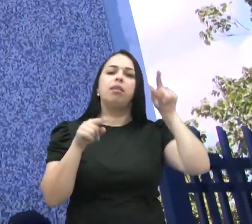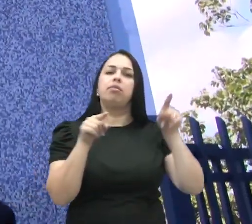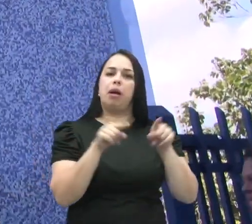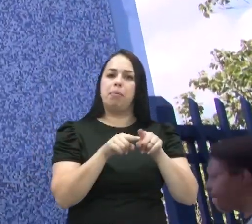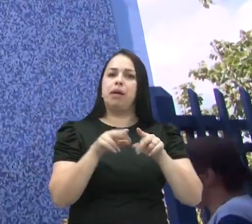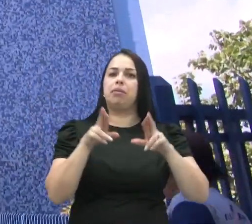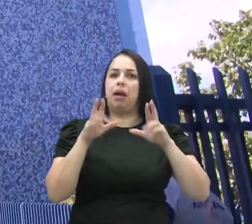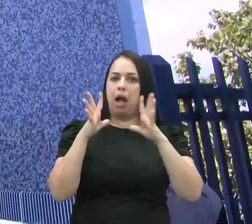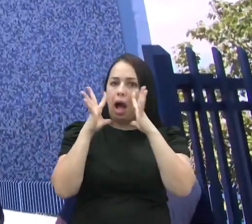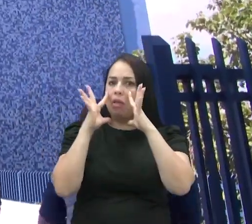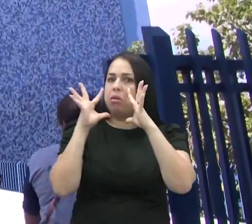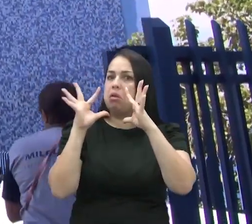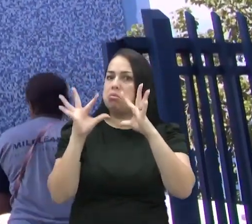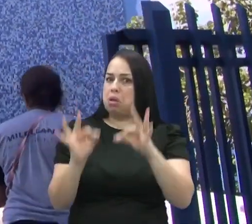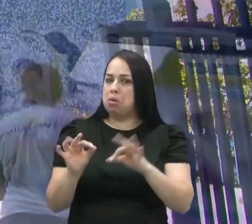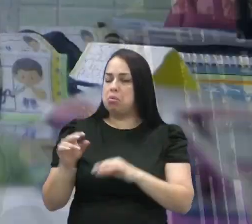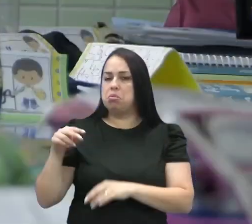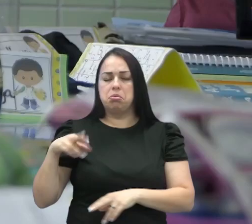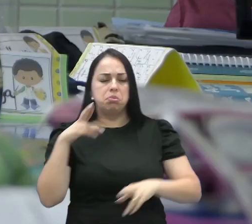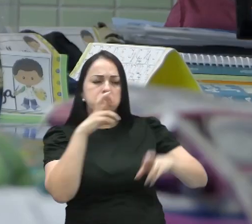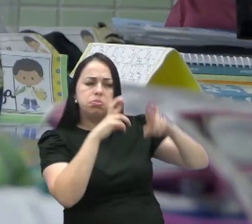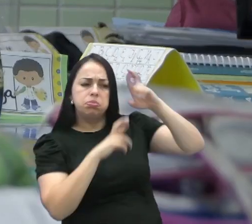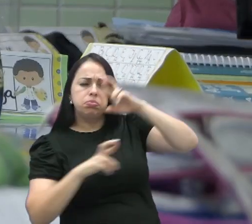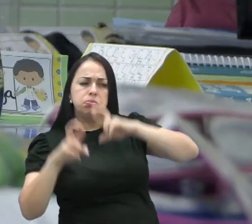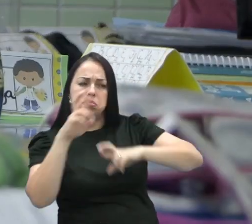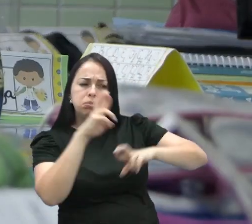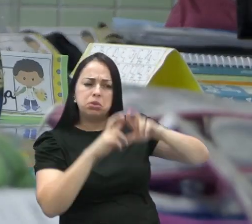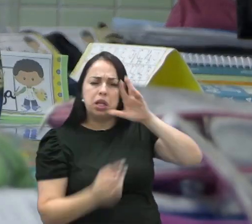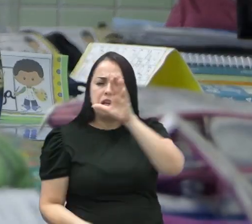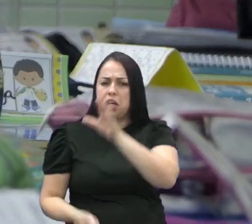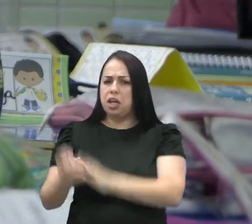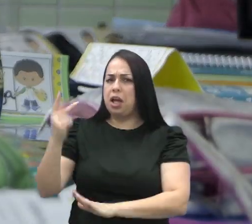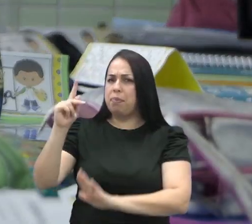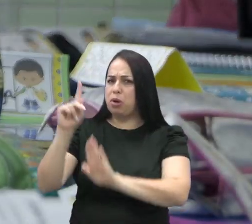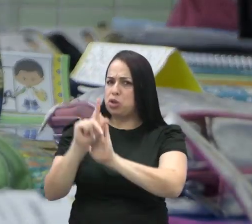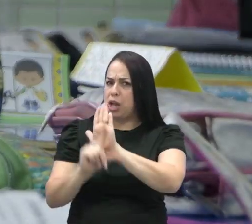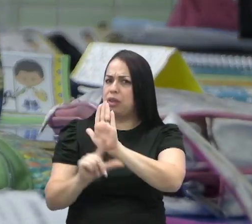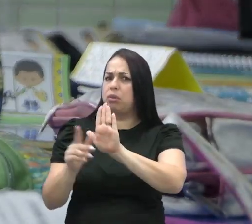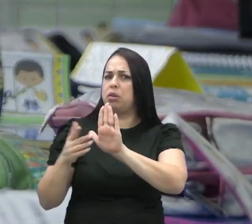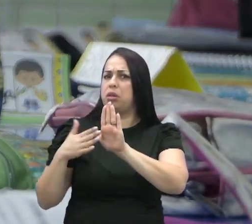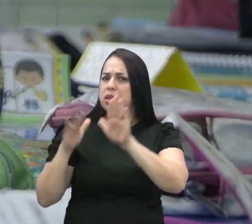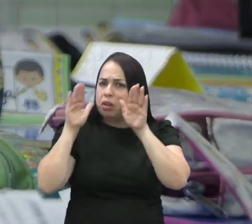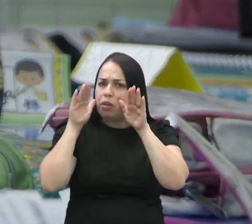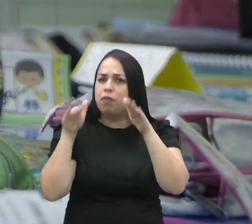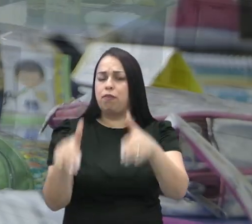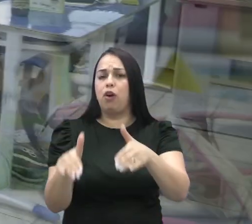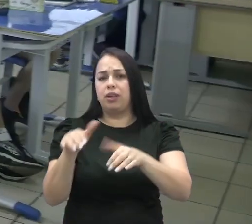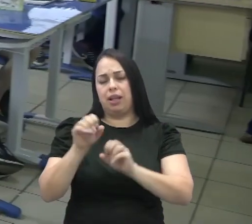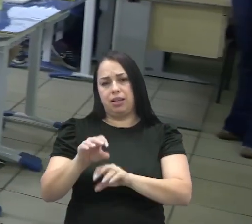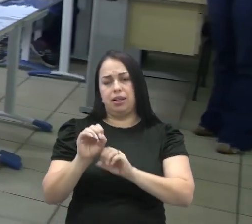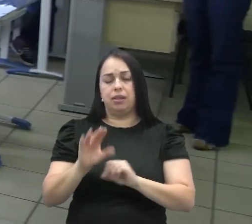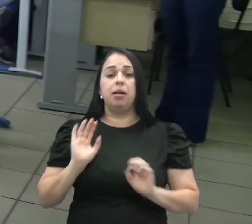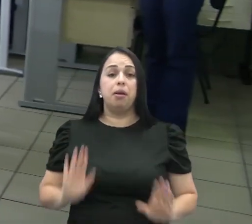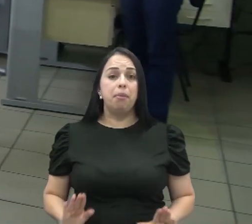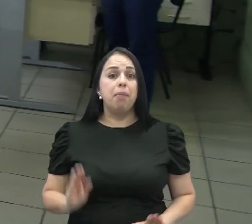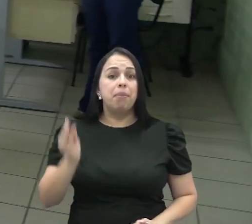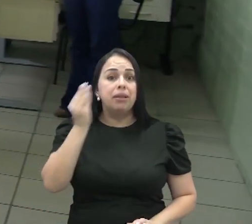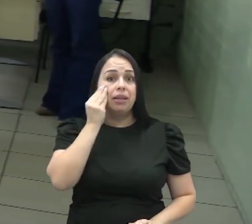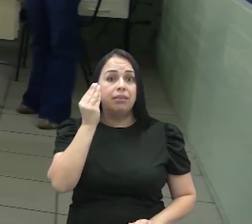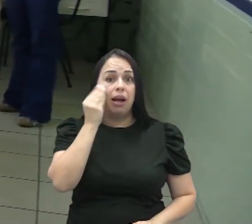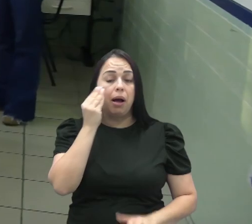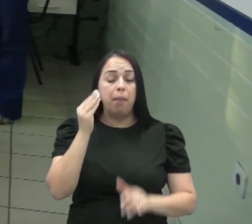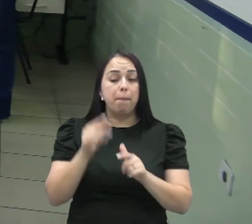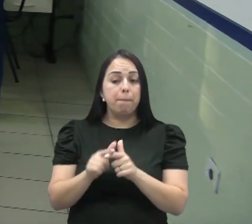Legislativo está atento a isso, principalmente na construção de projetos e políticas públicas na área. Um dos caminhos